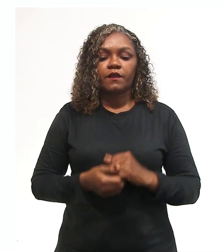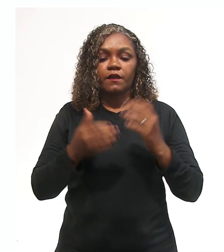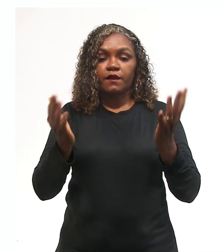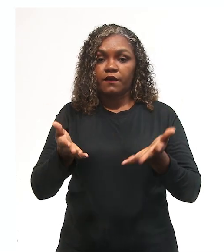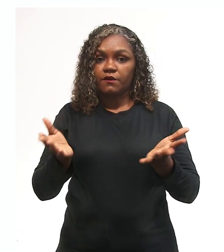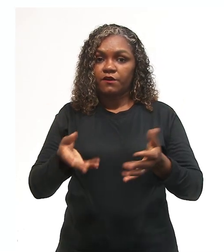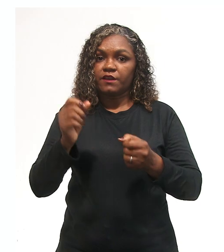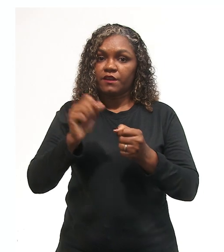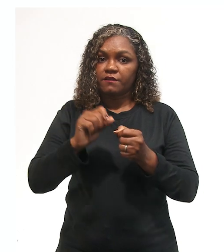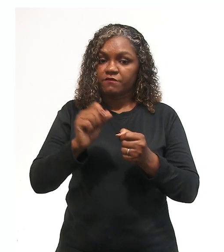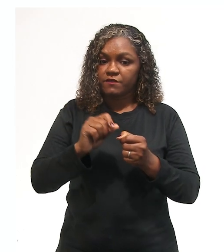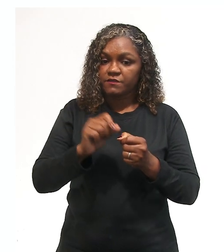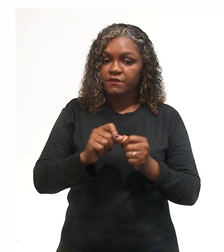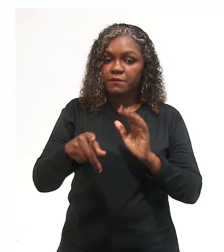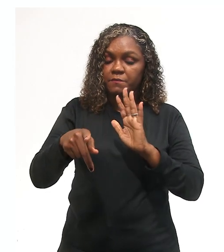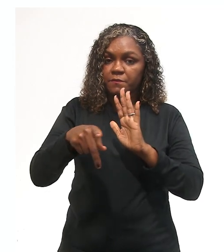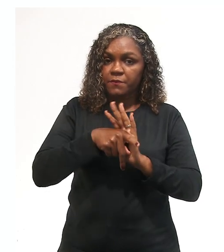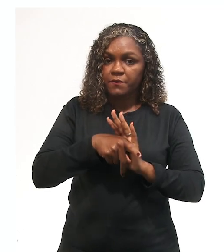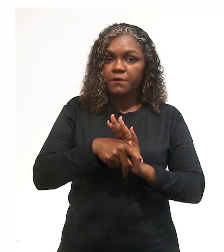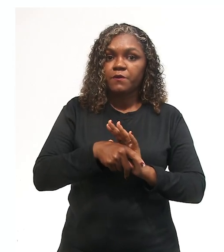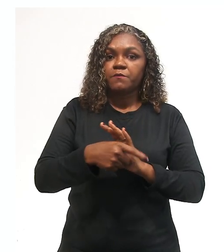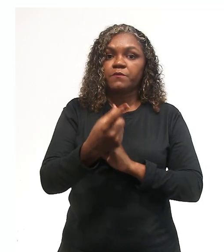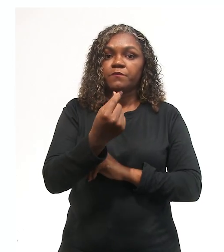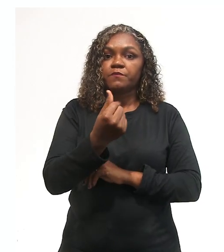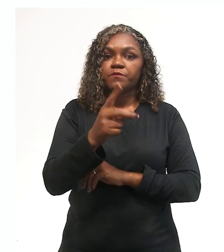vai fazer agora já com os valores